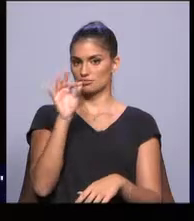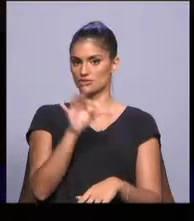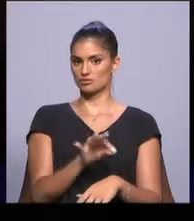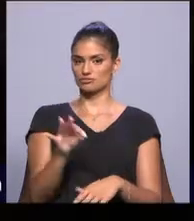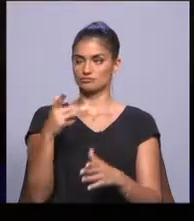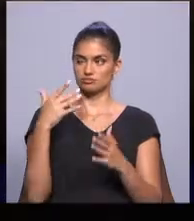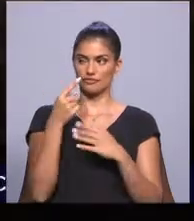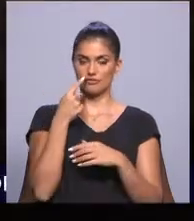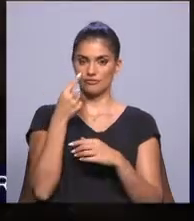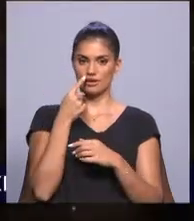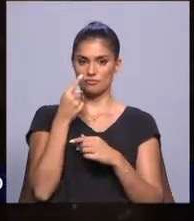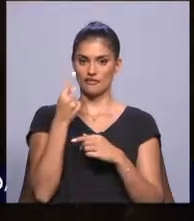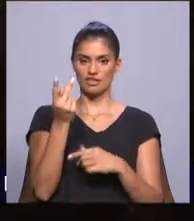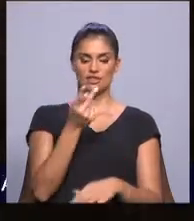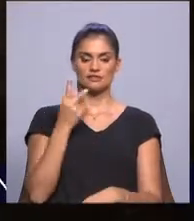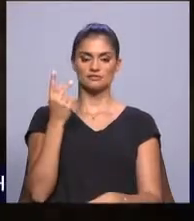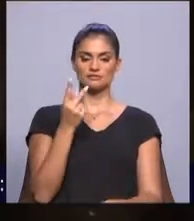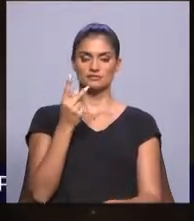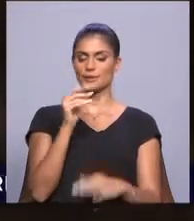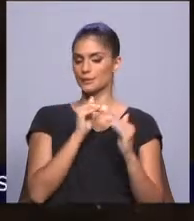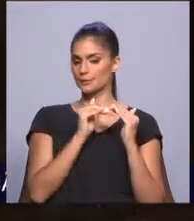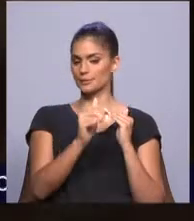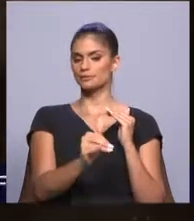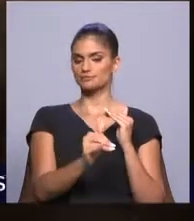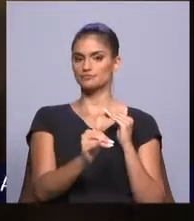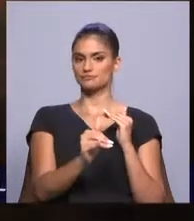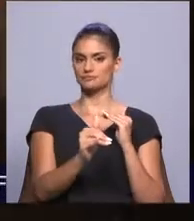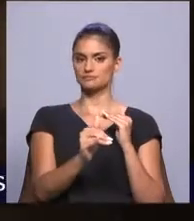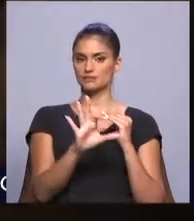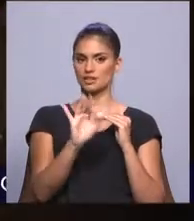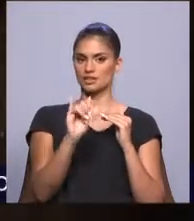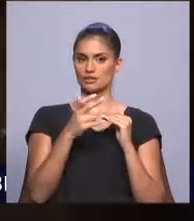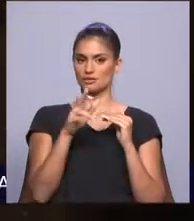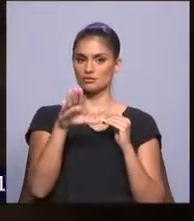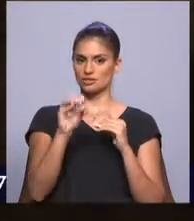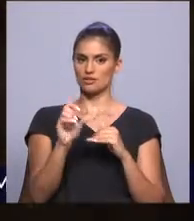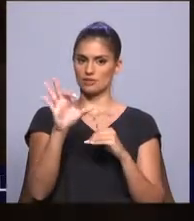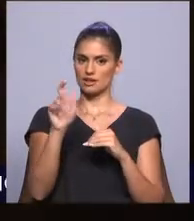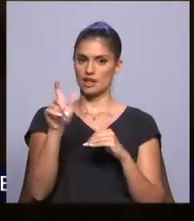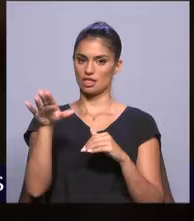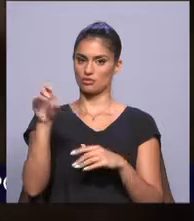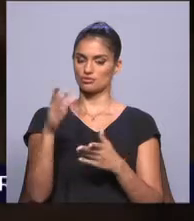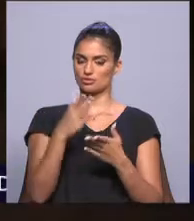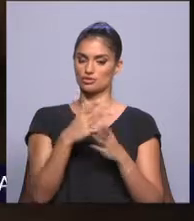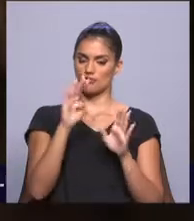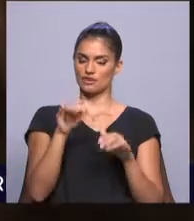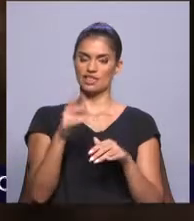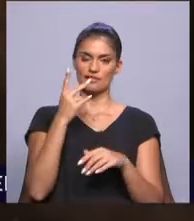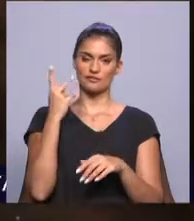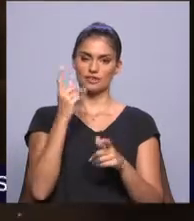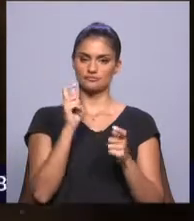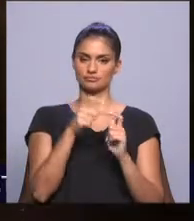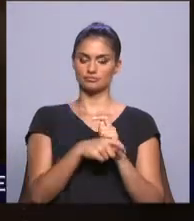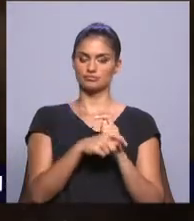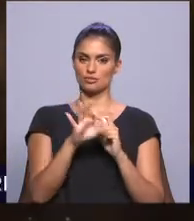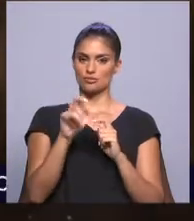Daniel, vivem uma vida muito estável a converter hidrogênio em hélio e só nas partes mais finais da sua vida é que converte